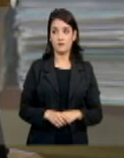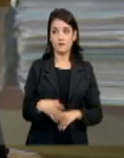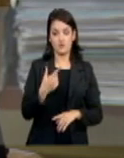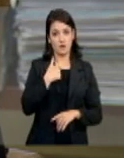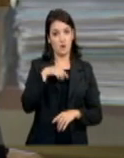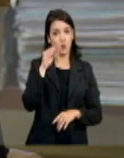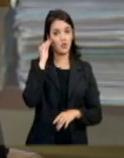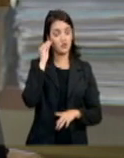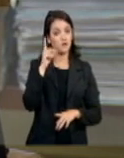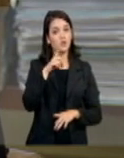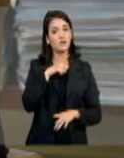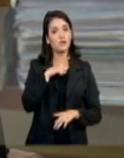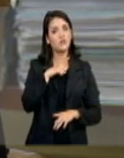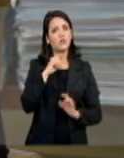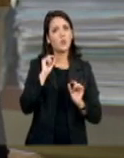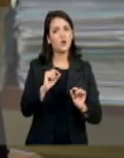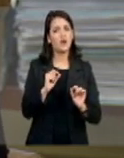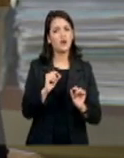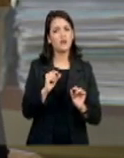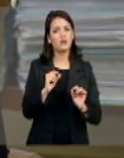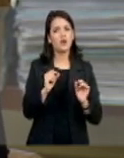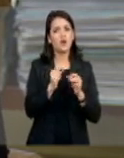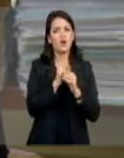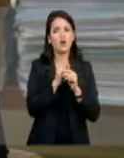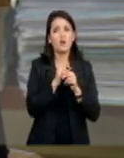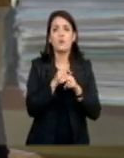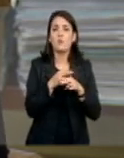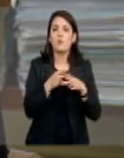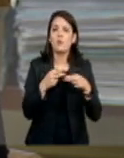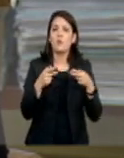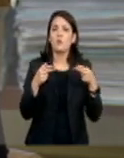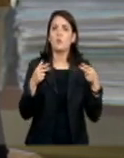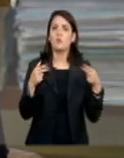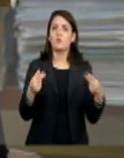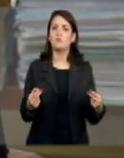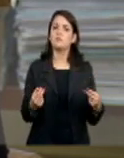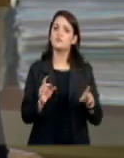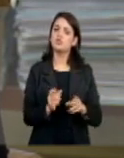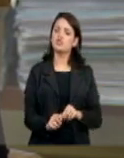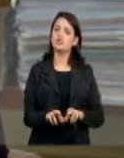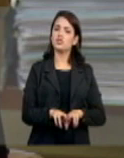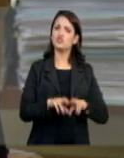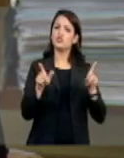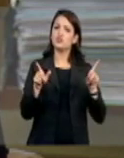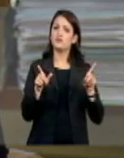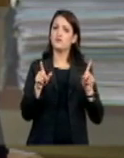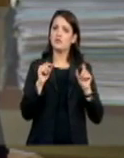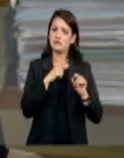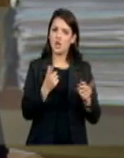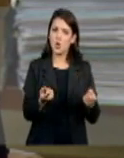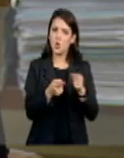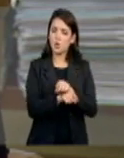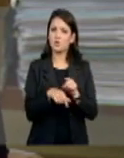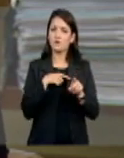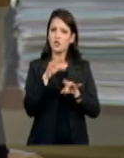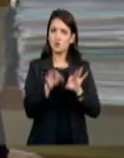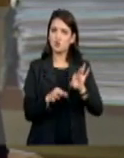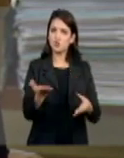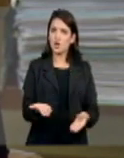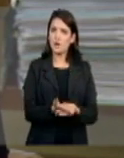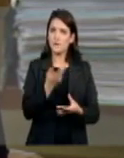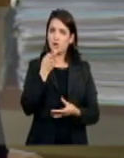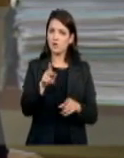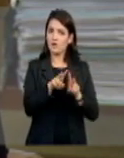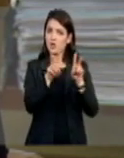teve em consideração aspectos singulares da questão pois é controverso objeto do referido julgamento dizia respeito